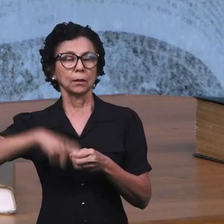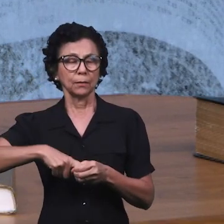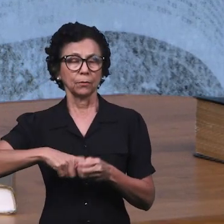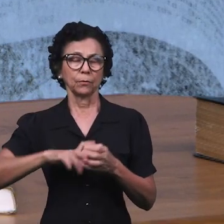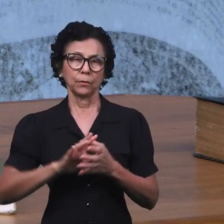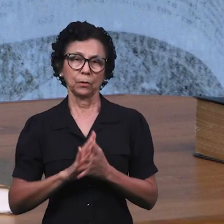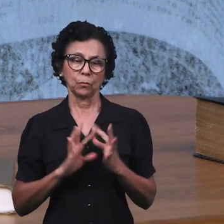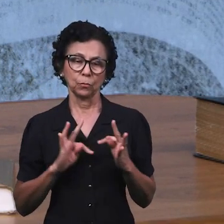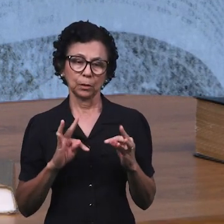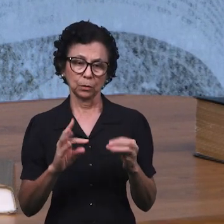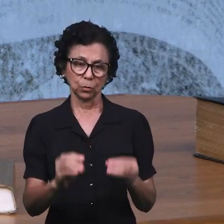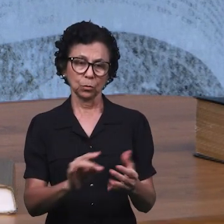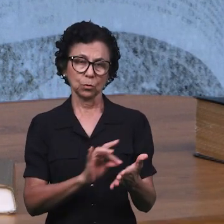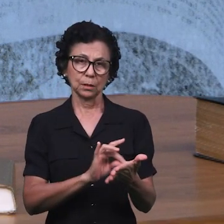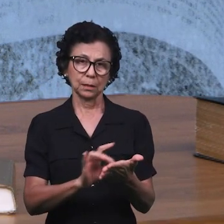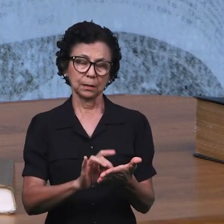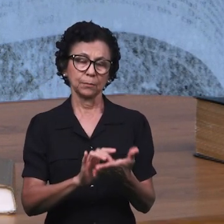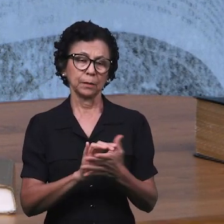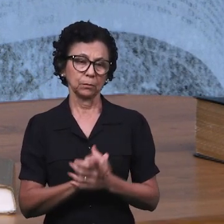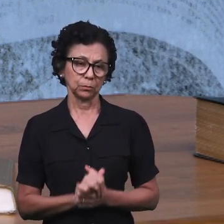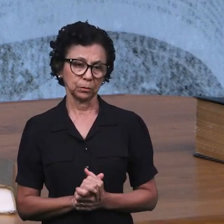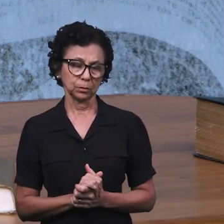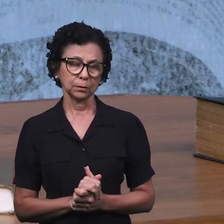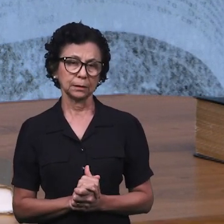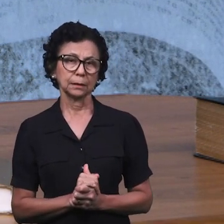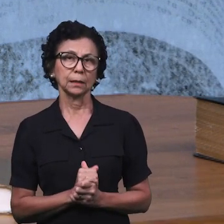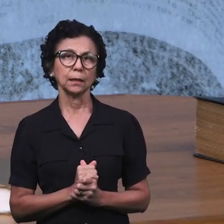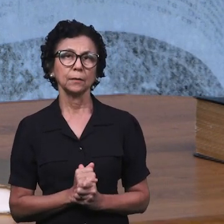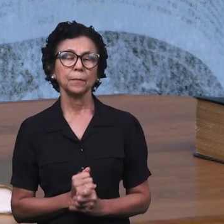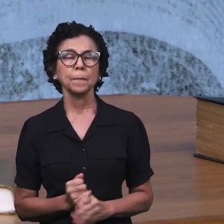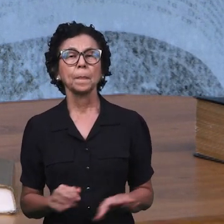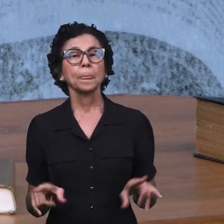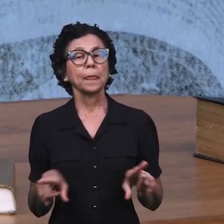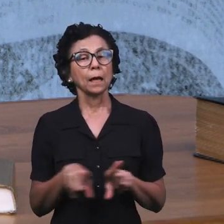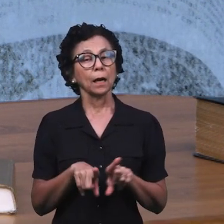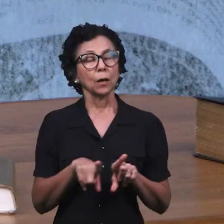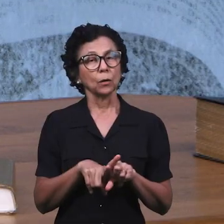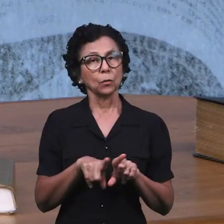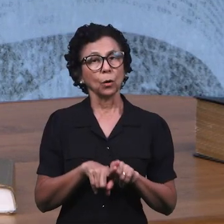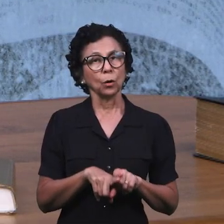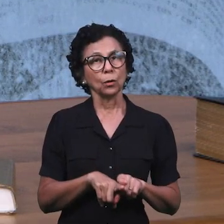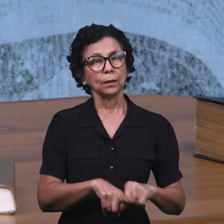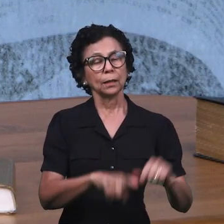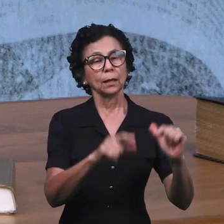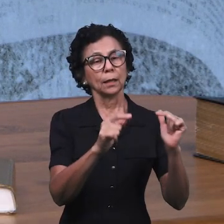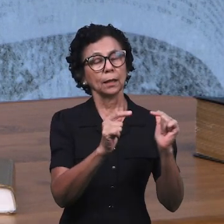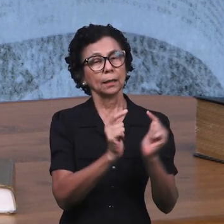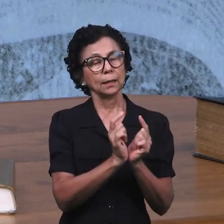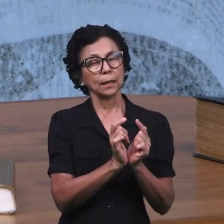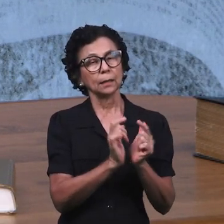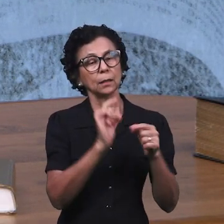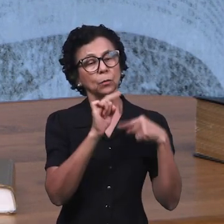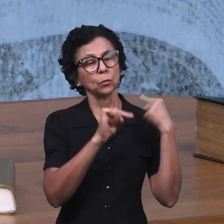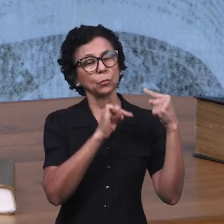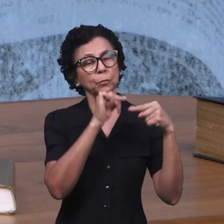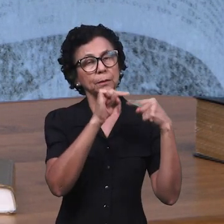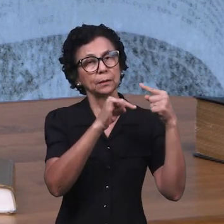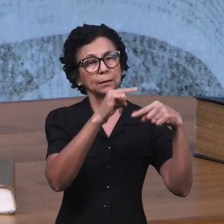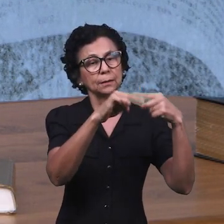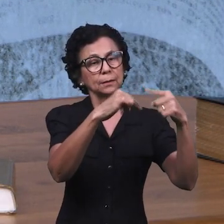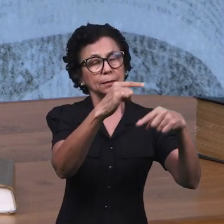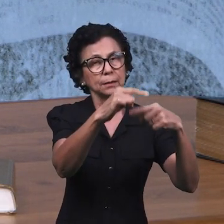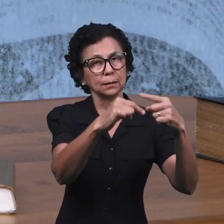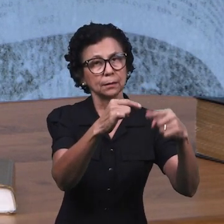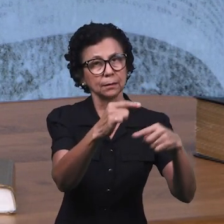Játer, e aos de Aroé e aos de Sifimote e aos de Estemoa, e aos de